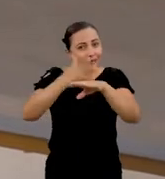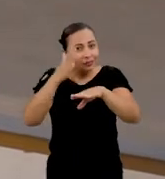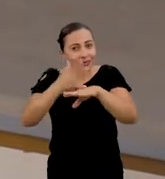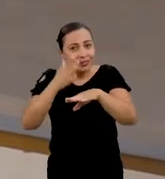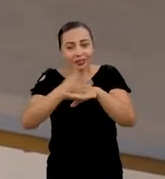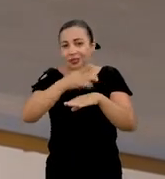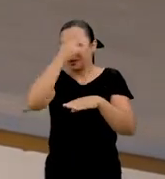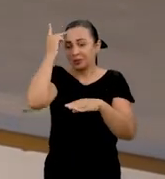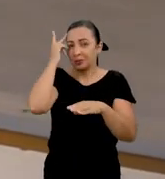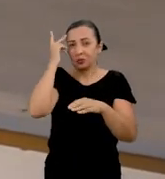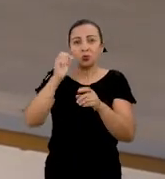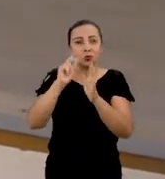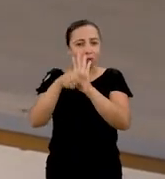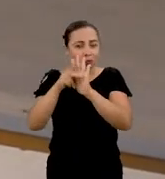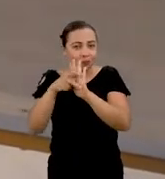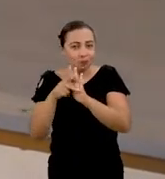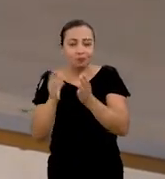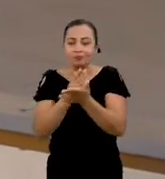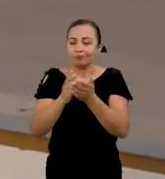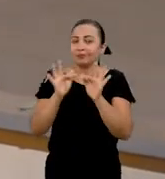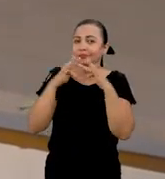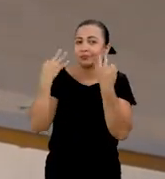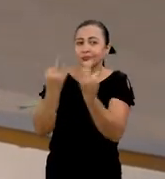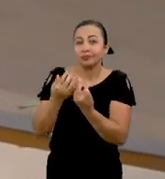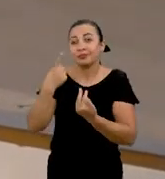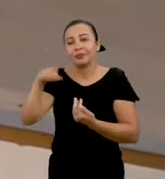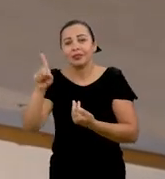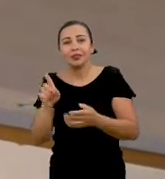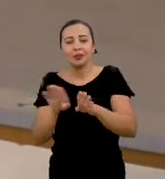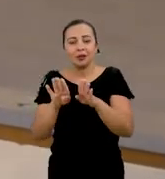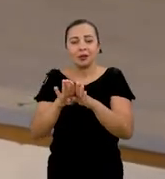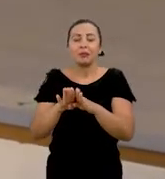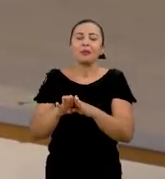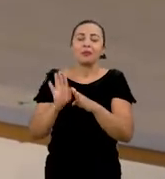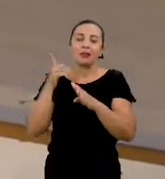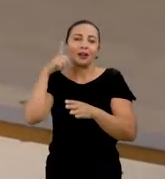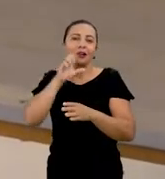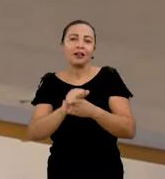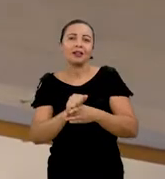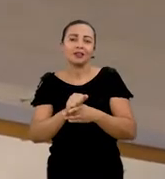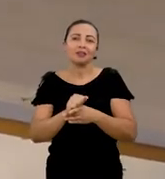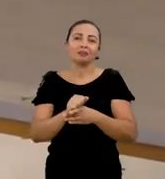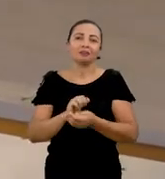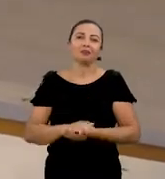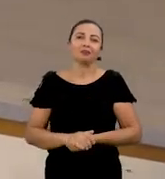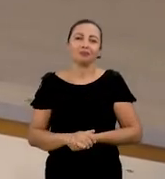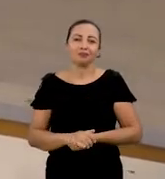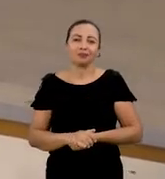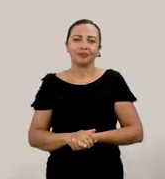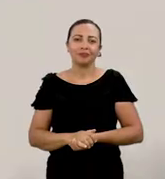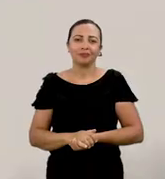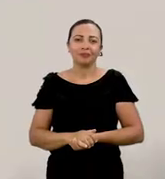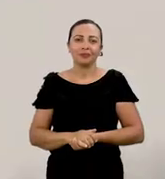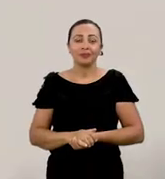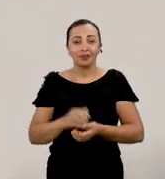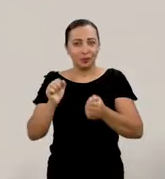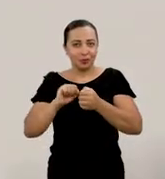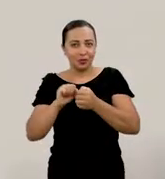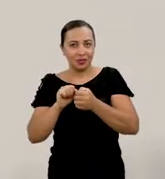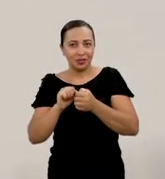no conjunto é para capacitar os membros do projeto e algumas famílias que vão ser bem referenciada através desse discurso